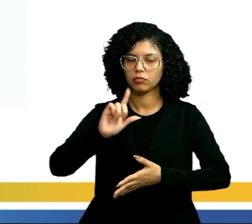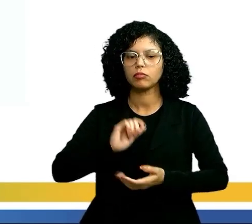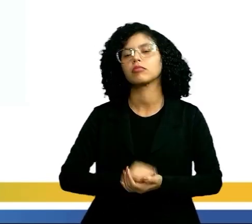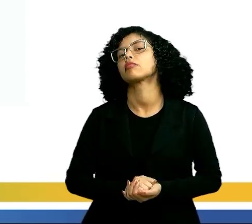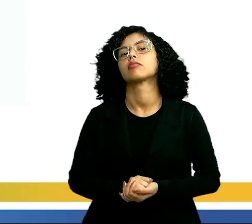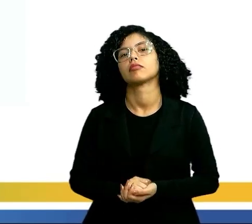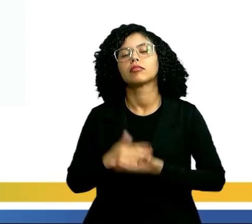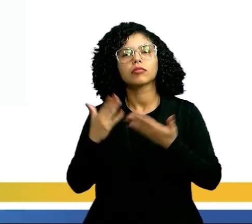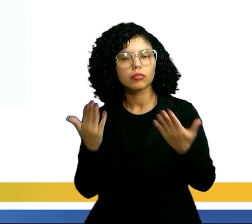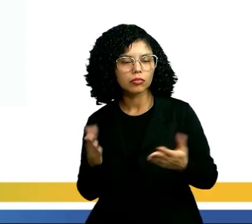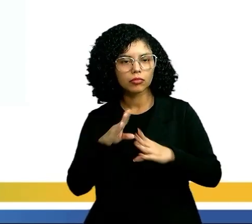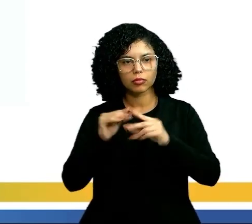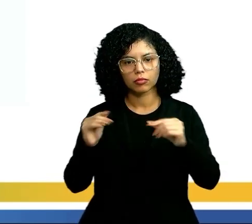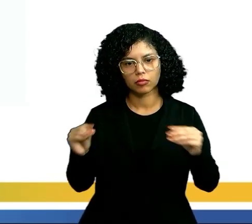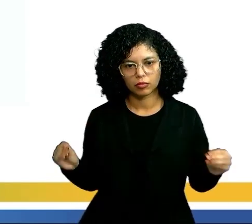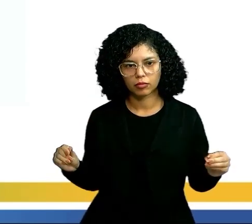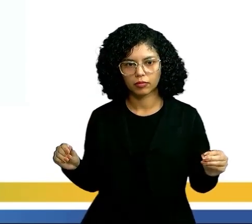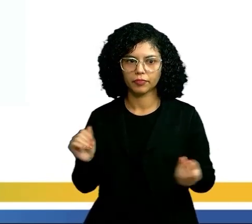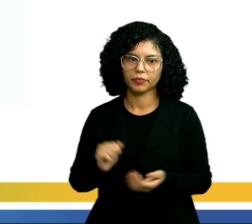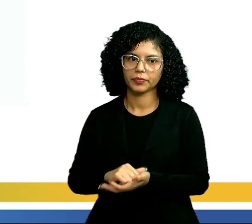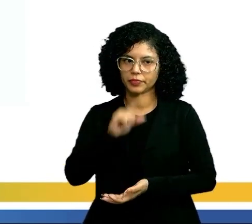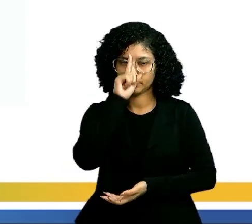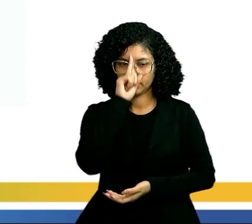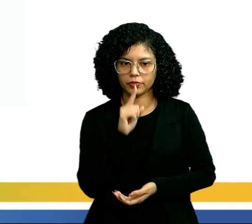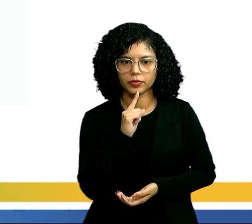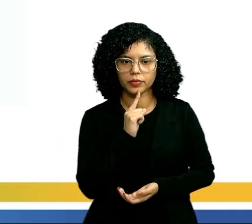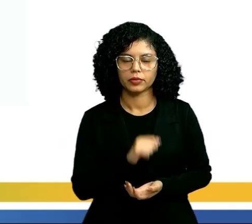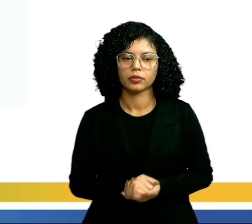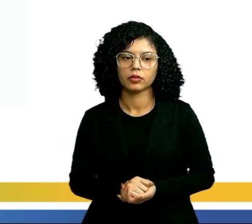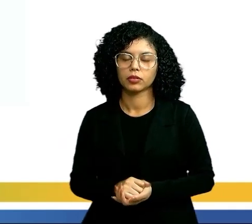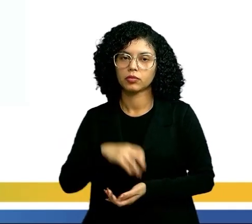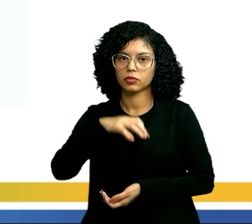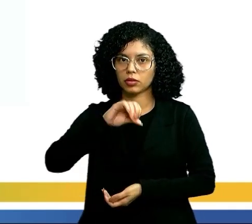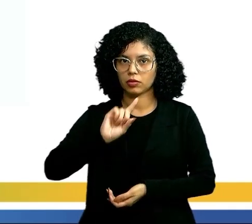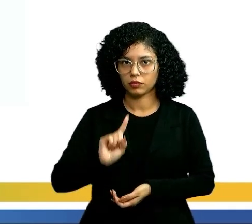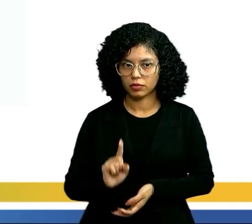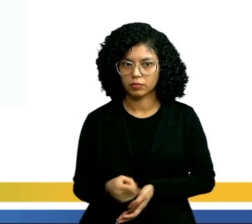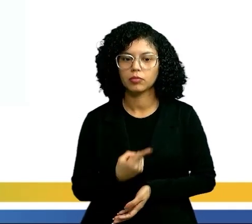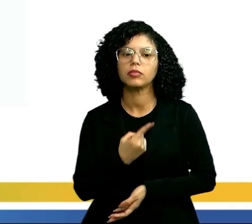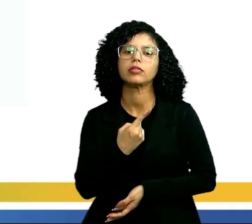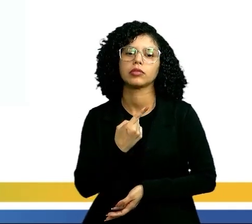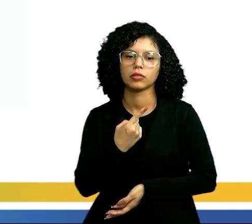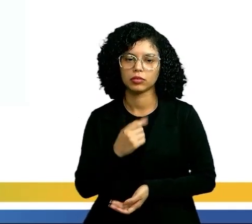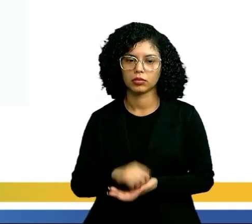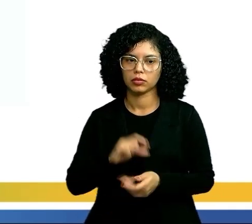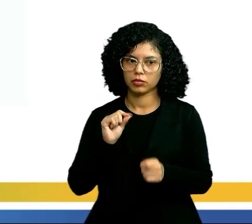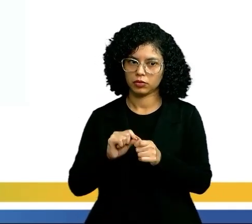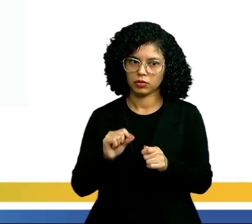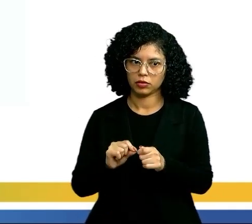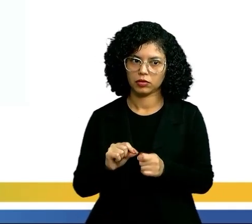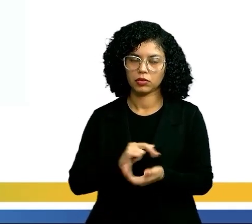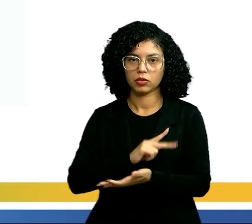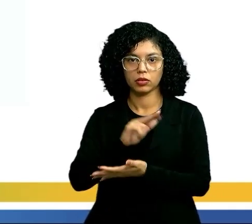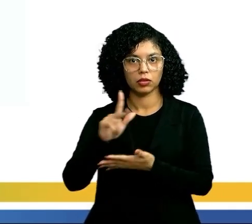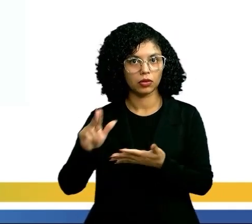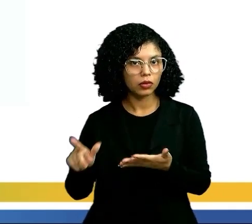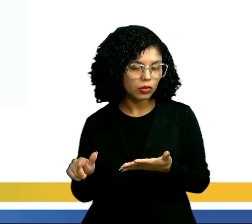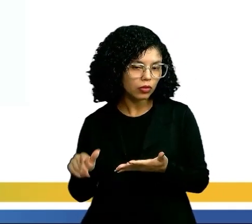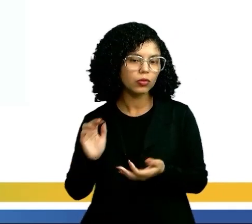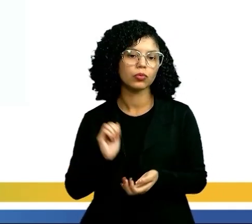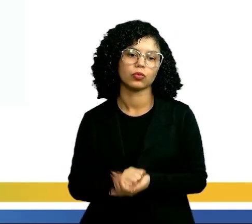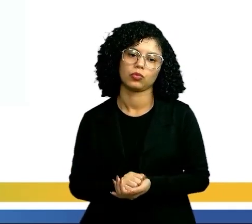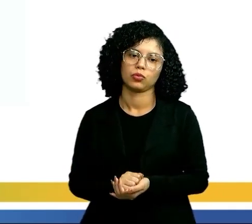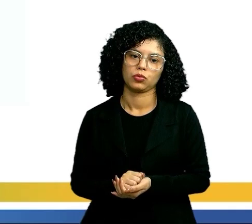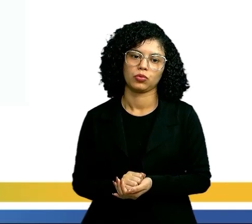Latina em questões territoriais, né? Aí os seus quase 9 milhões de quilômetros quadrados, faz fronteira com quase todos os